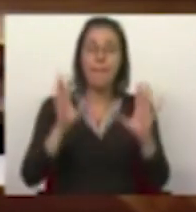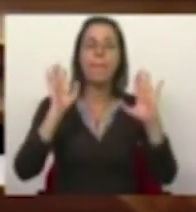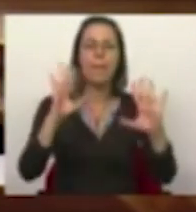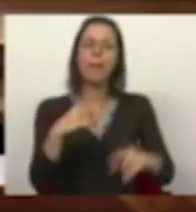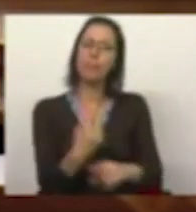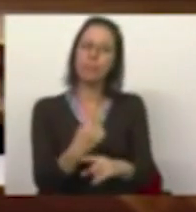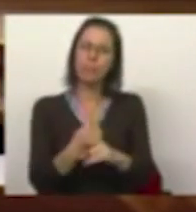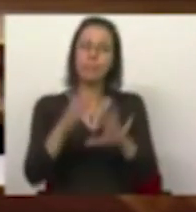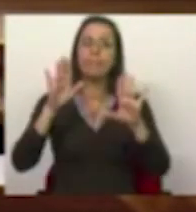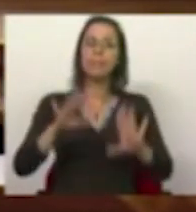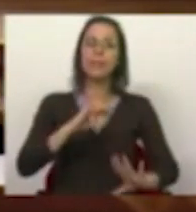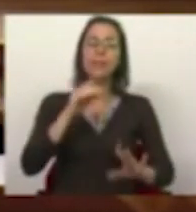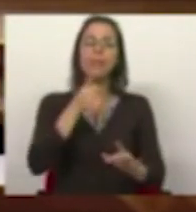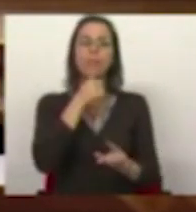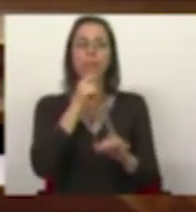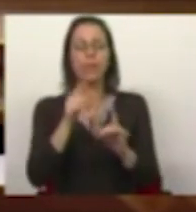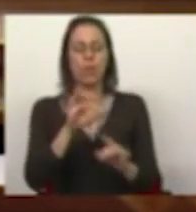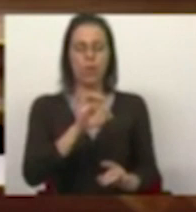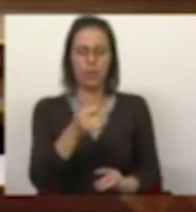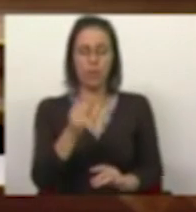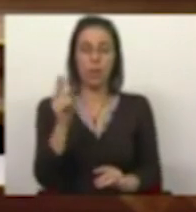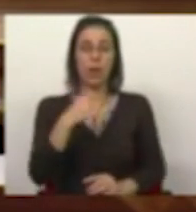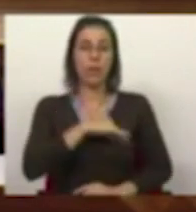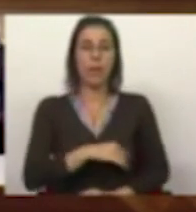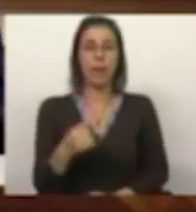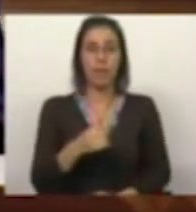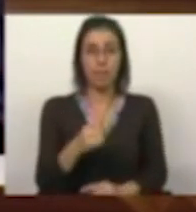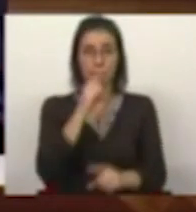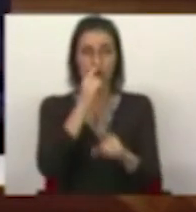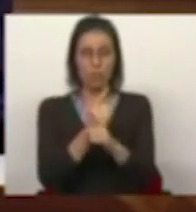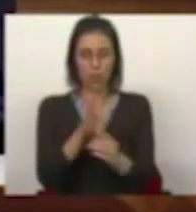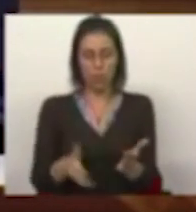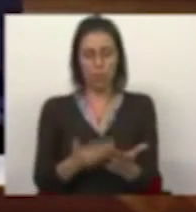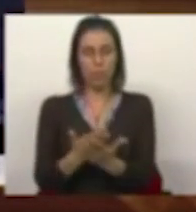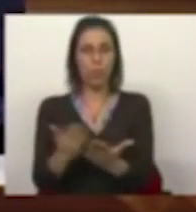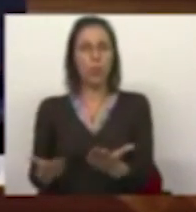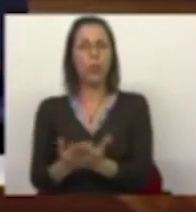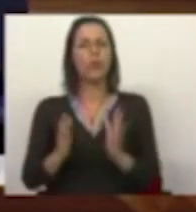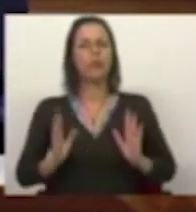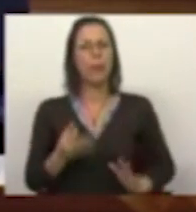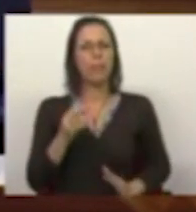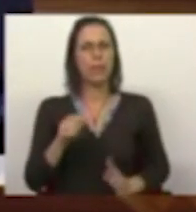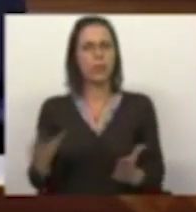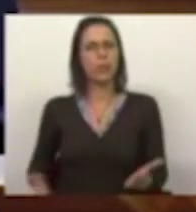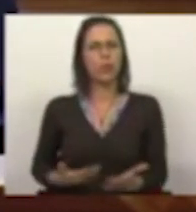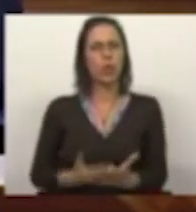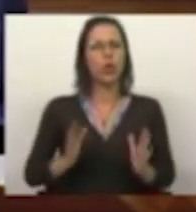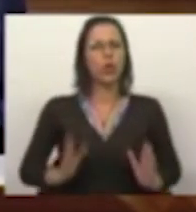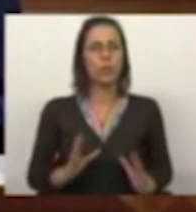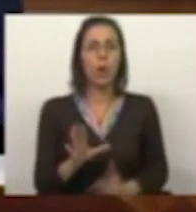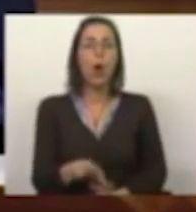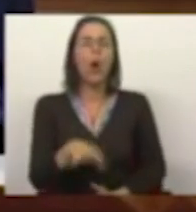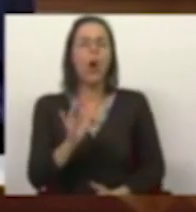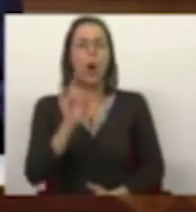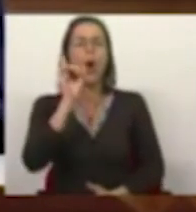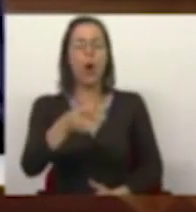também a fixação do salário mínimo nacional em 850 euros, ambas as propostas já apresentadas pelo PCP. Que opção